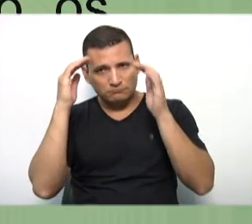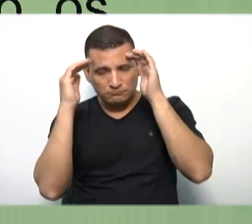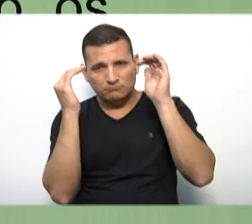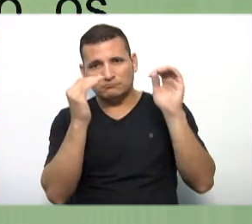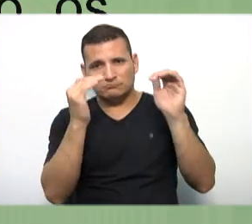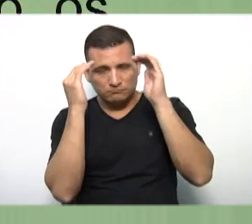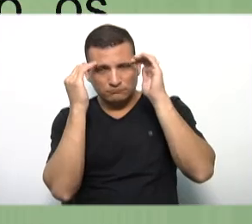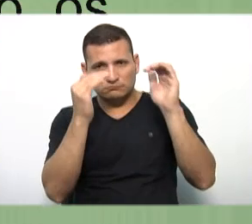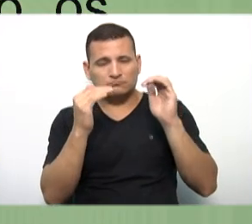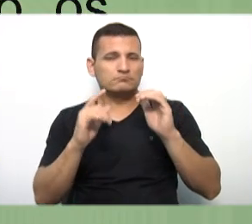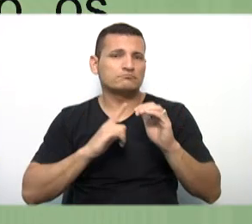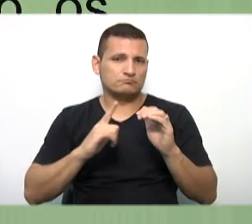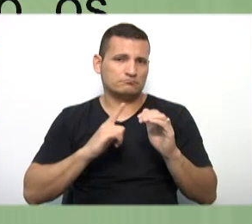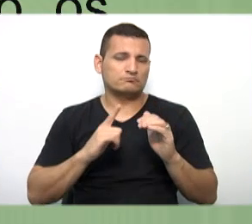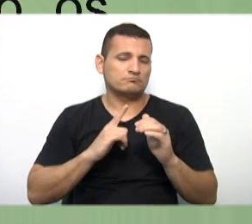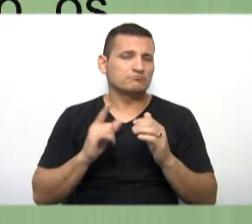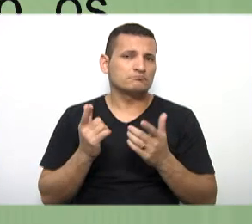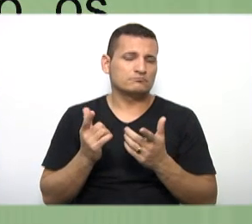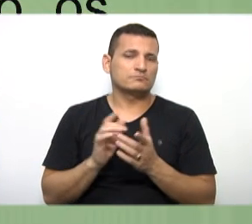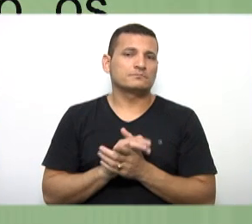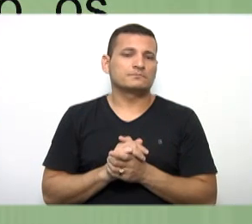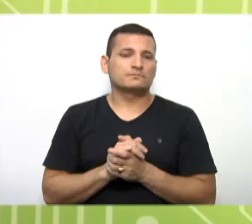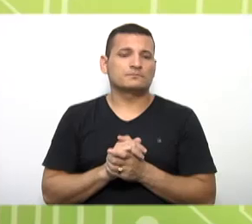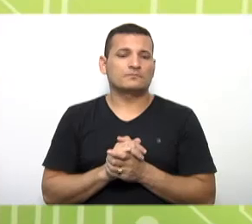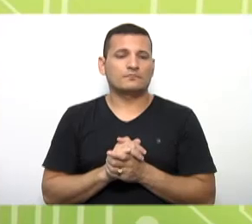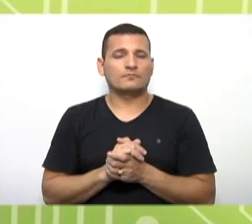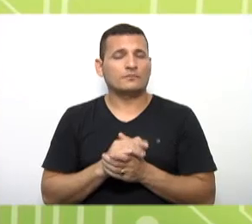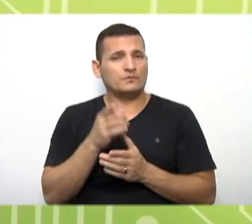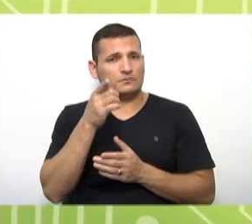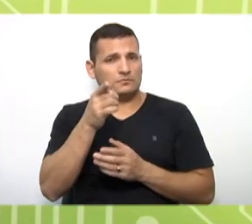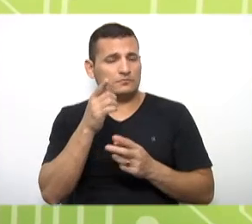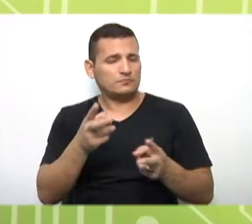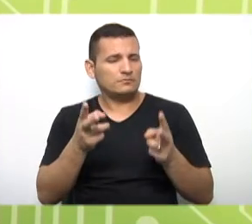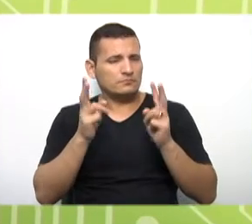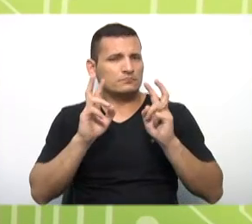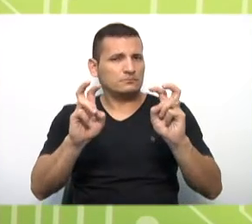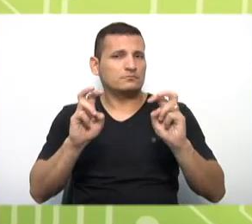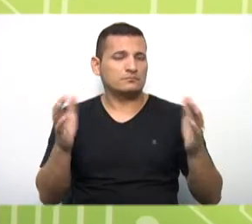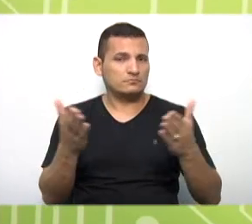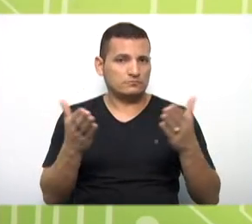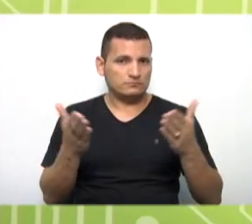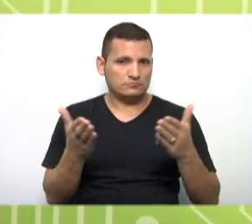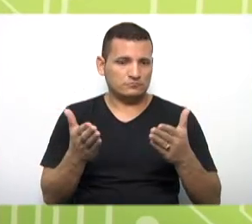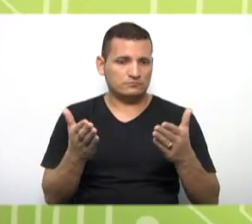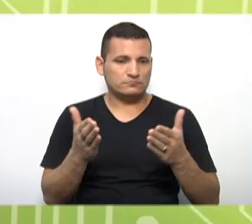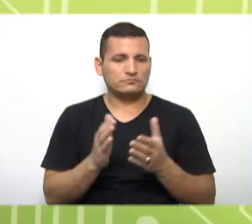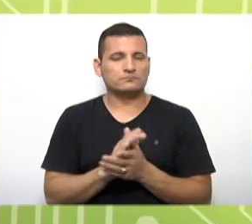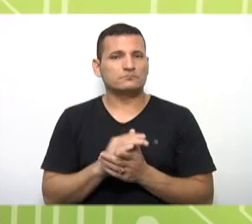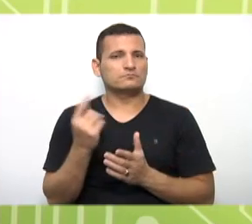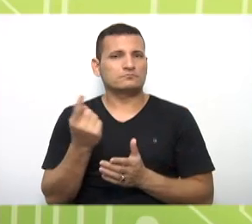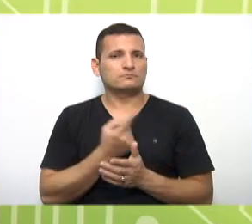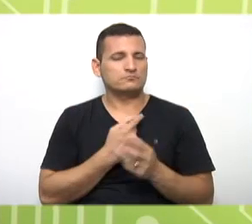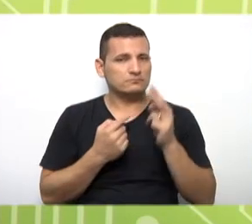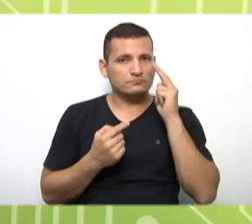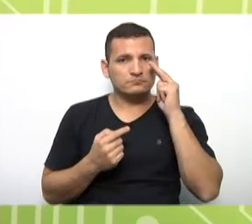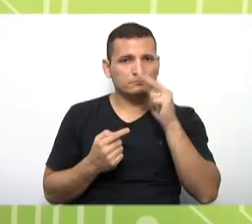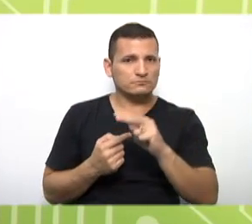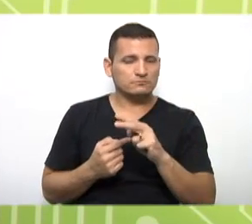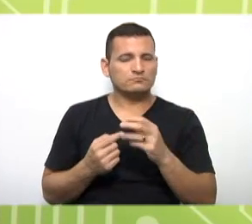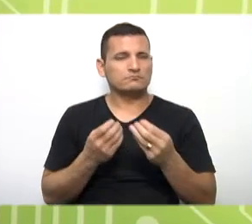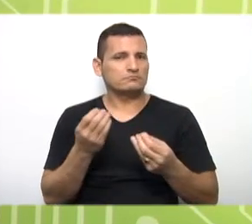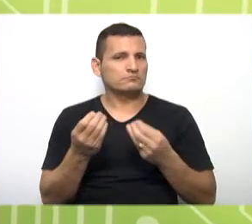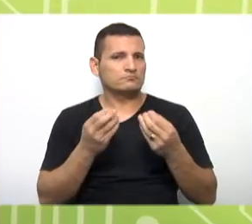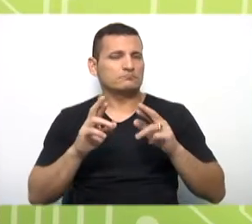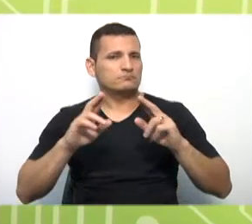que os percebem. Então você vai perceber aí, hoje, nós vimos anteriormente a diferença